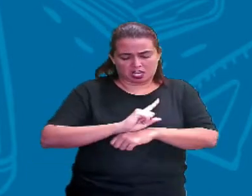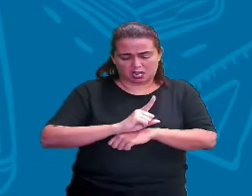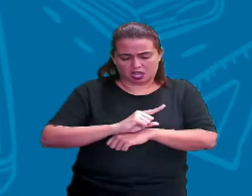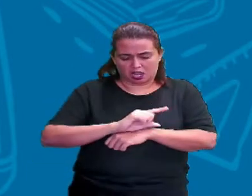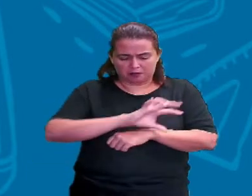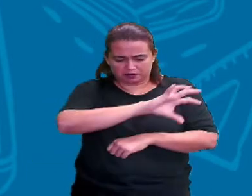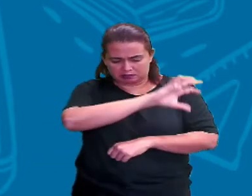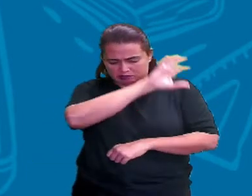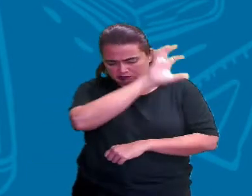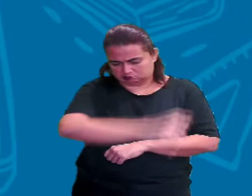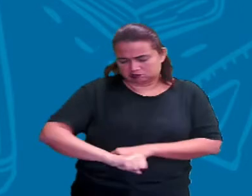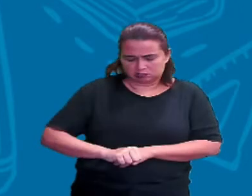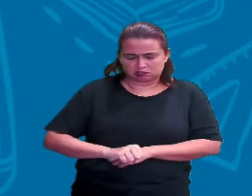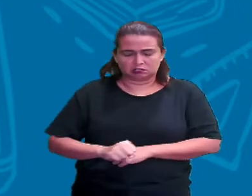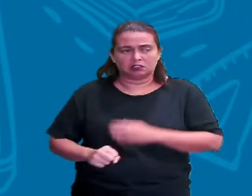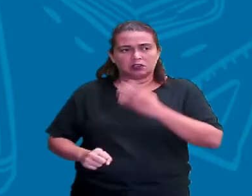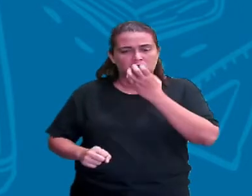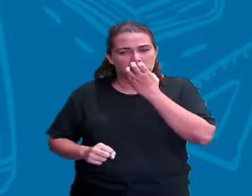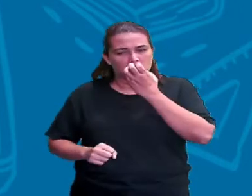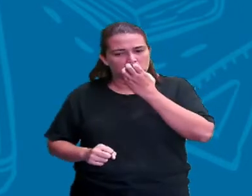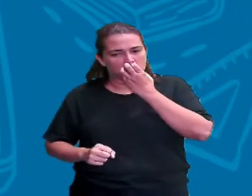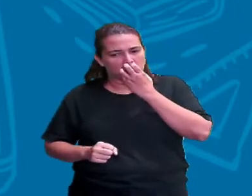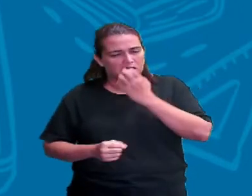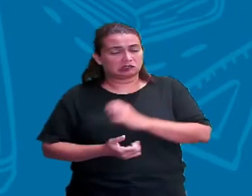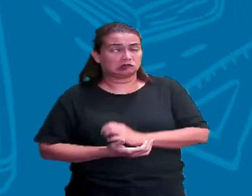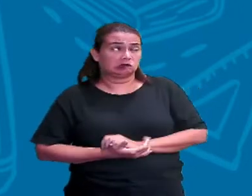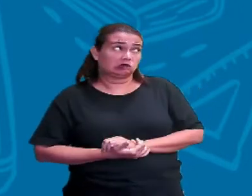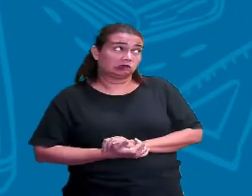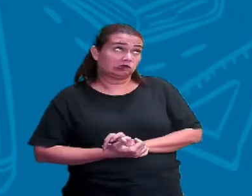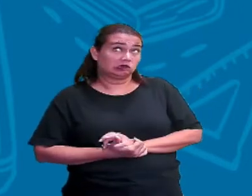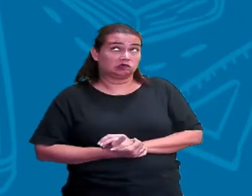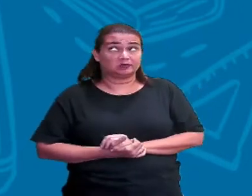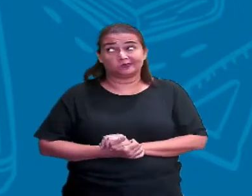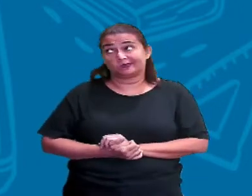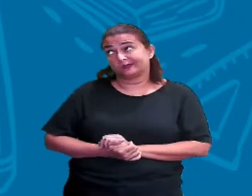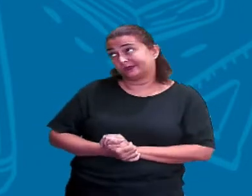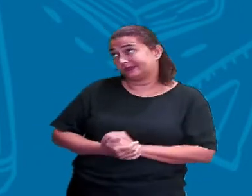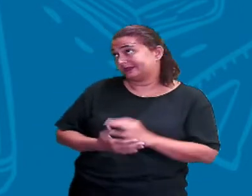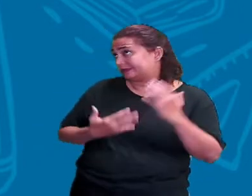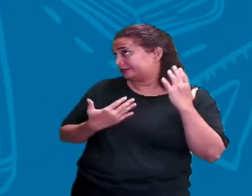E um pouco descrente, meio cético, sem acreditar direito, faz